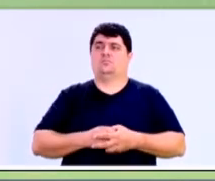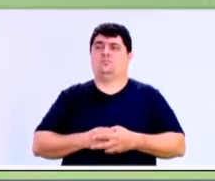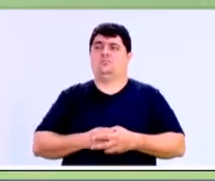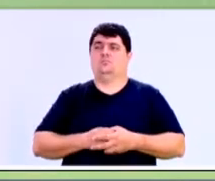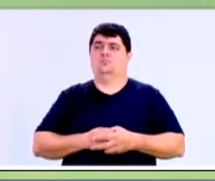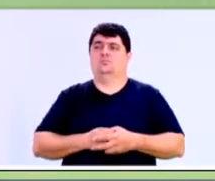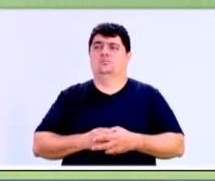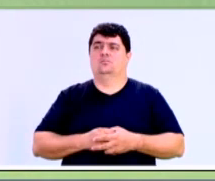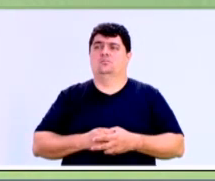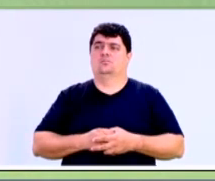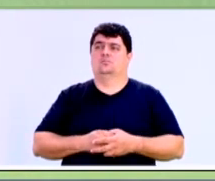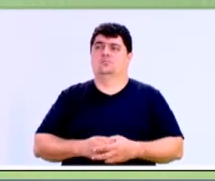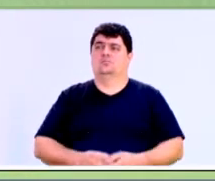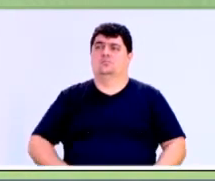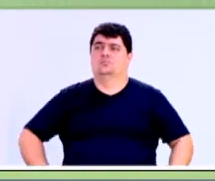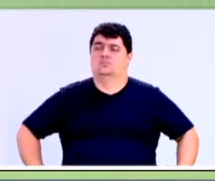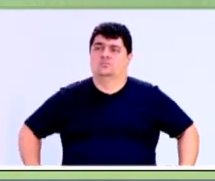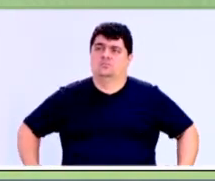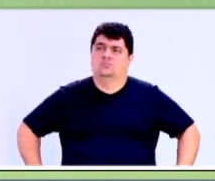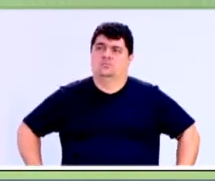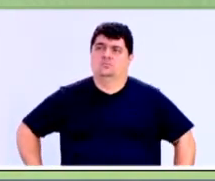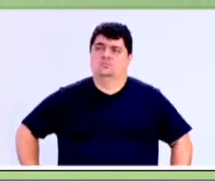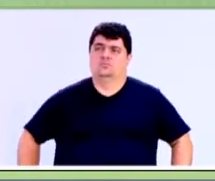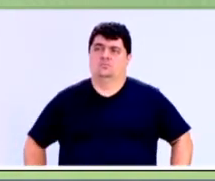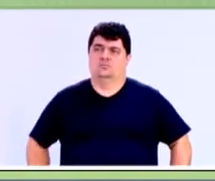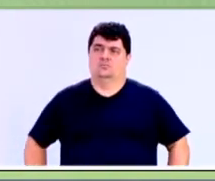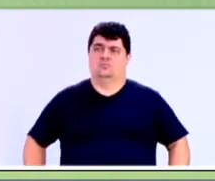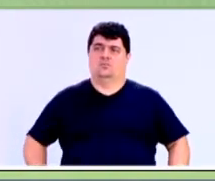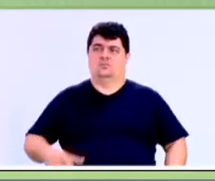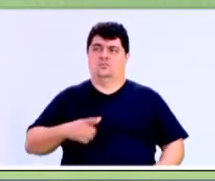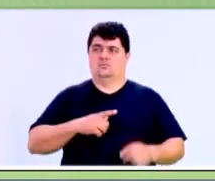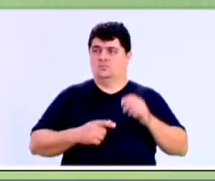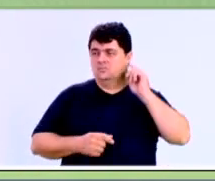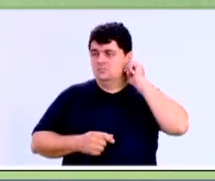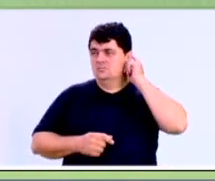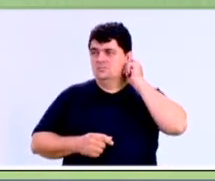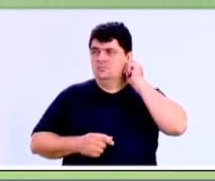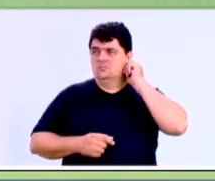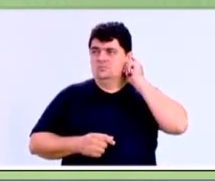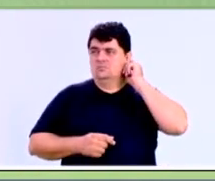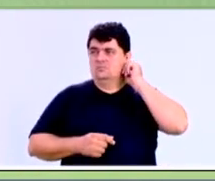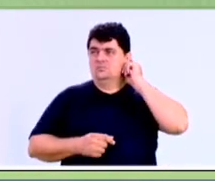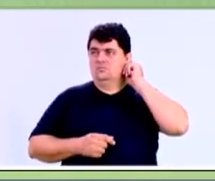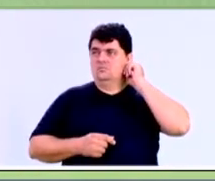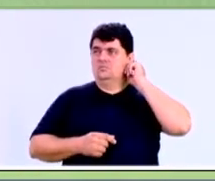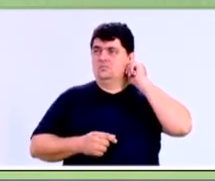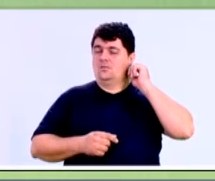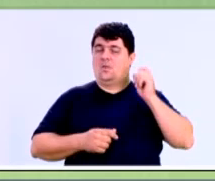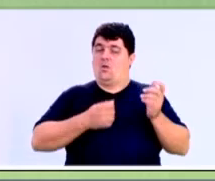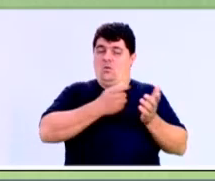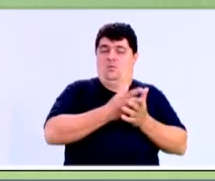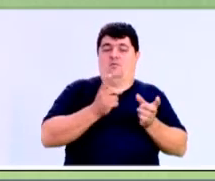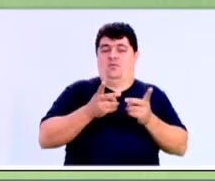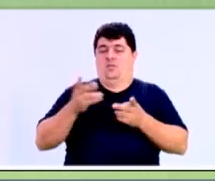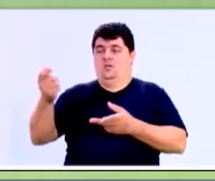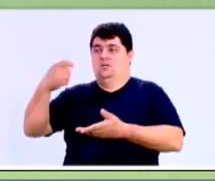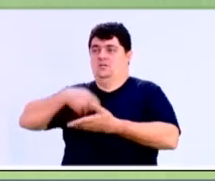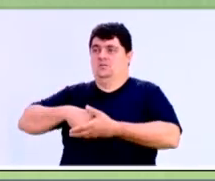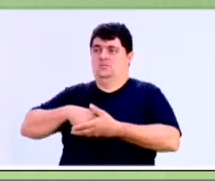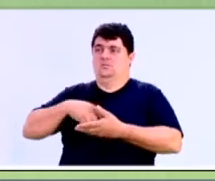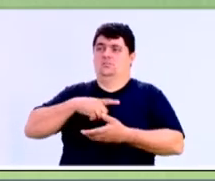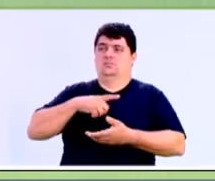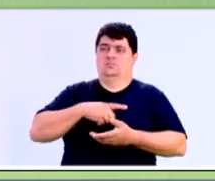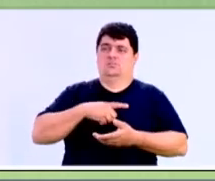Então vamos aumentar a informação. O prazo médio aqui é comprar, vender e receber. O prazo médio de pagamento